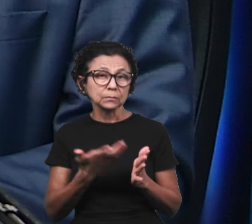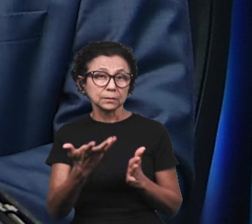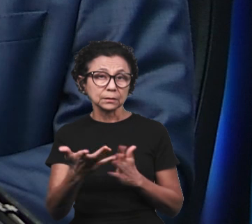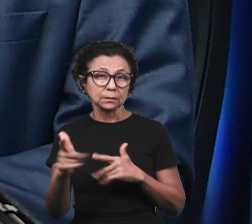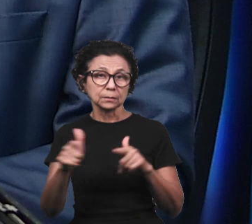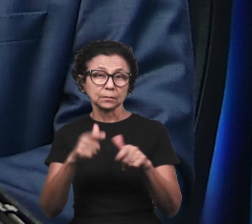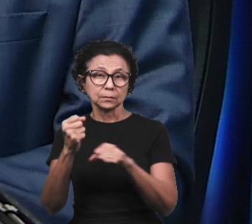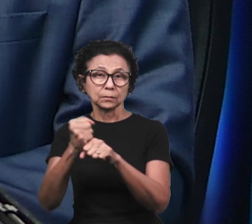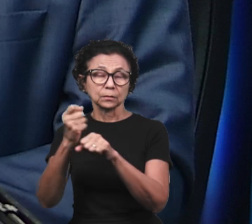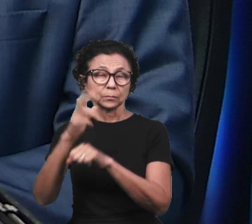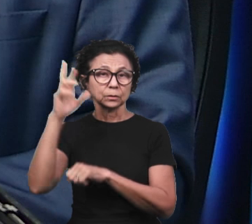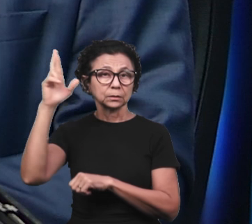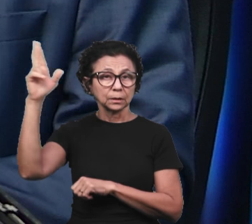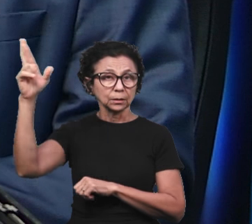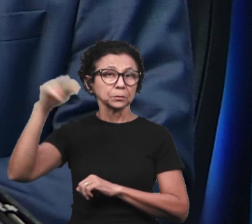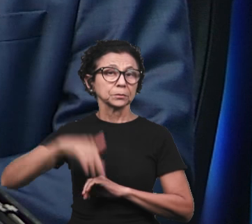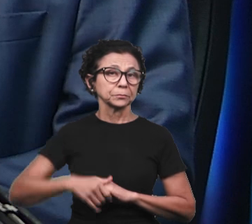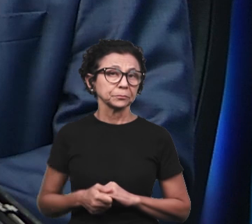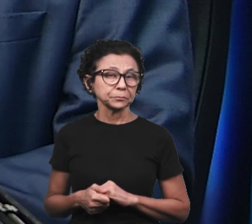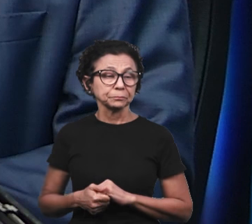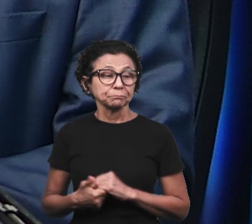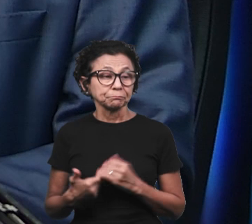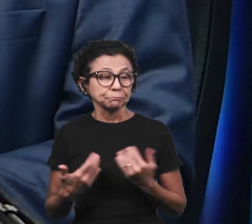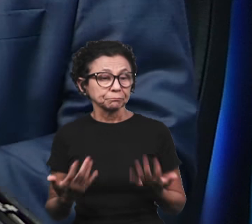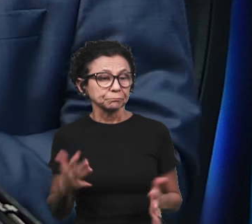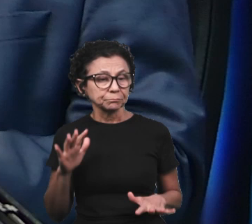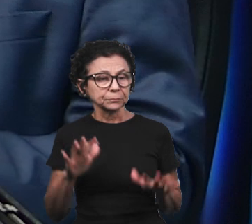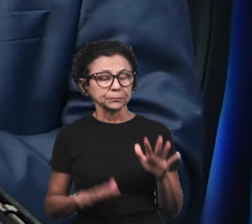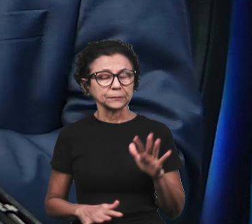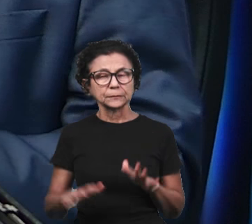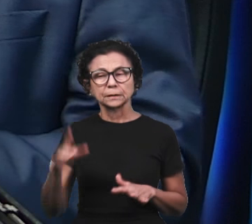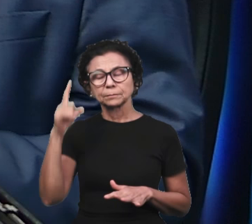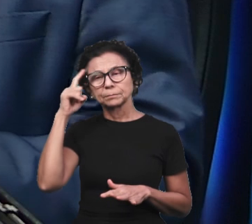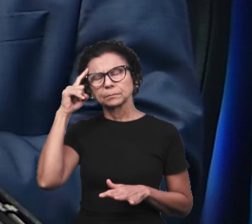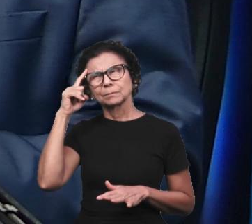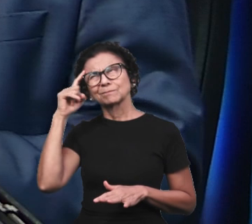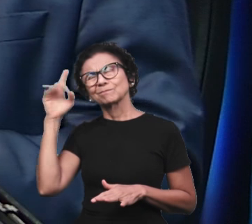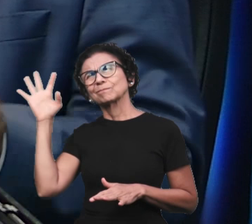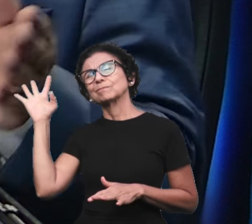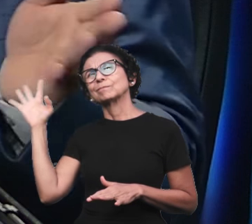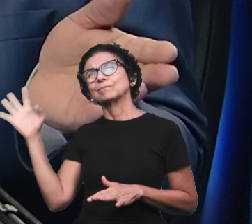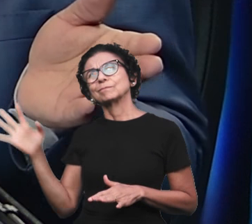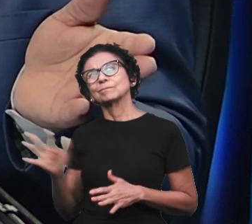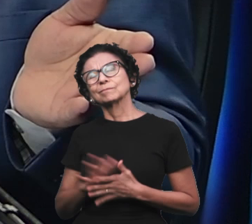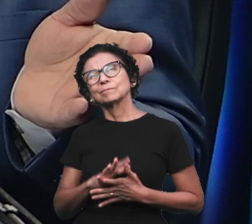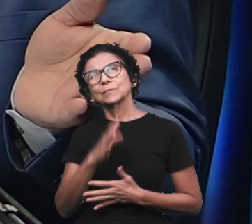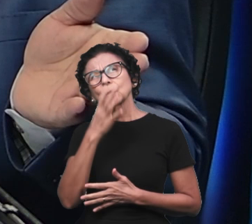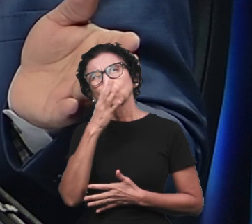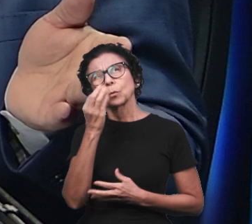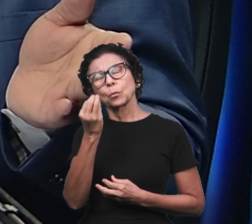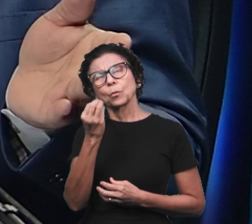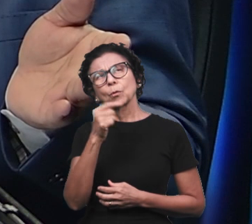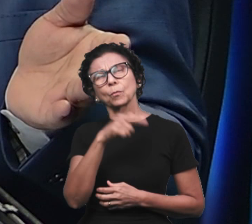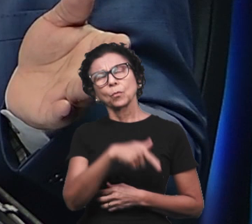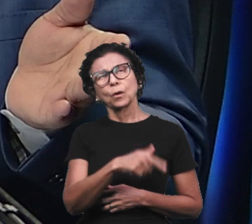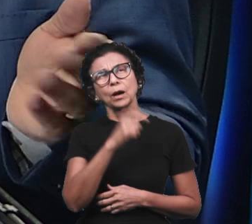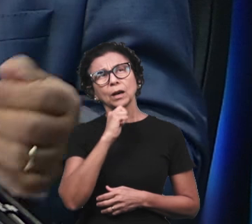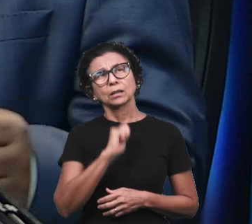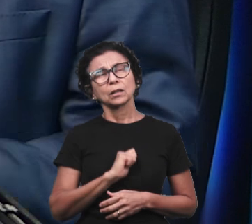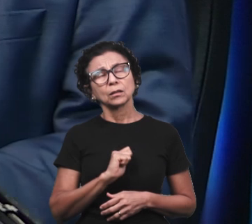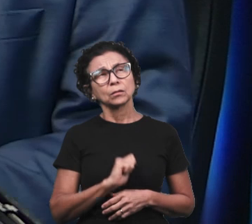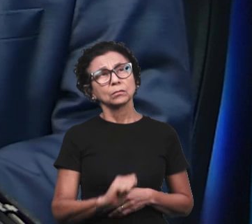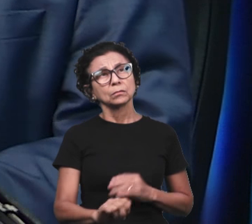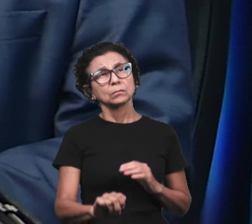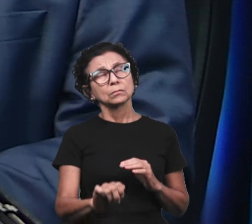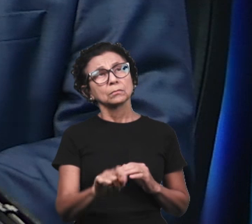na presença do Senhor. Então, às vezes eu fico maravilhado com essa trajetória do escravo que